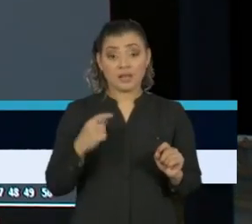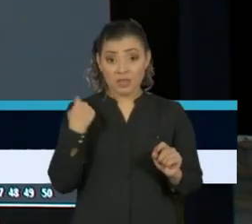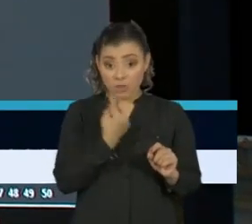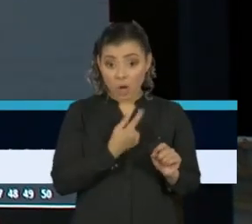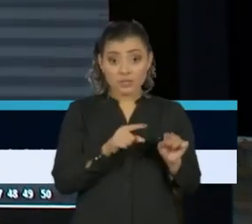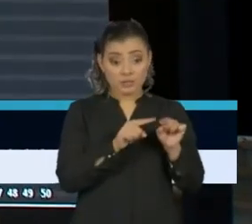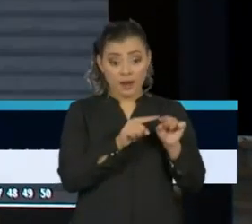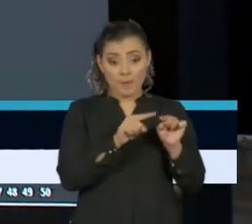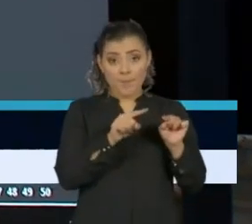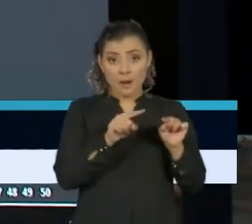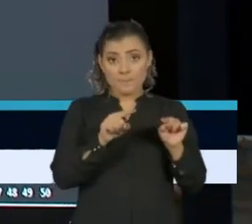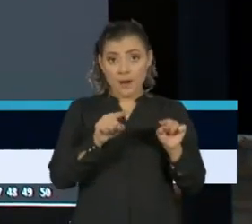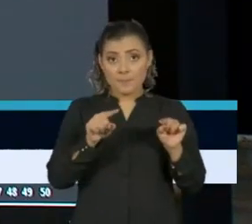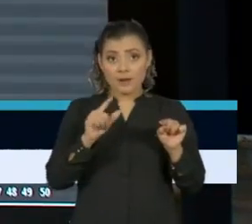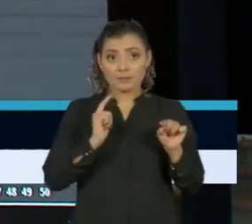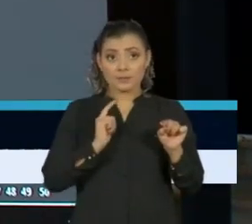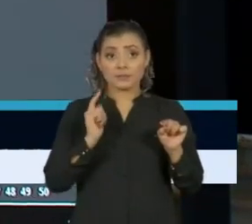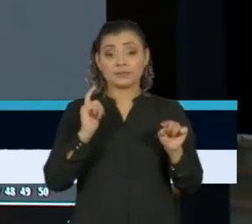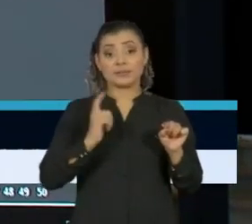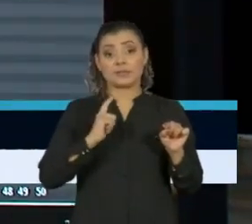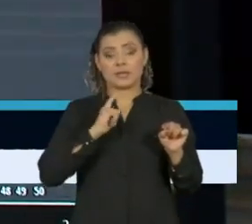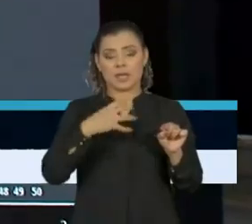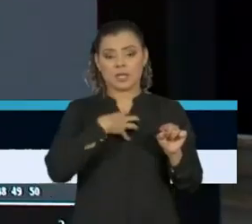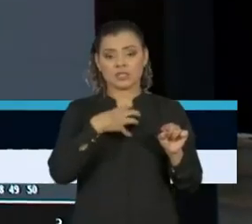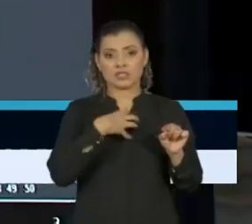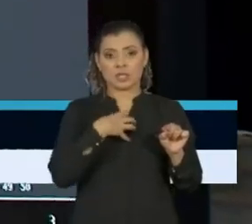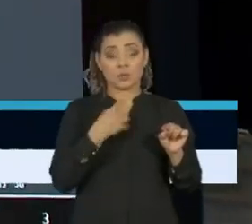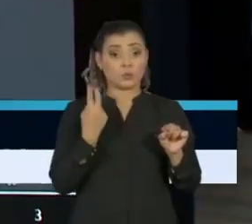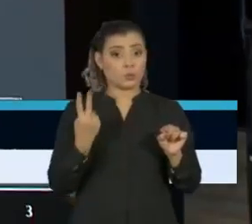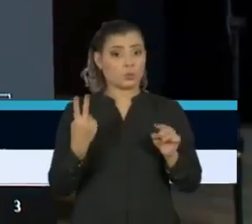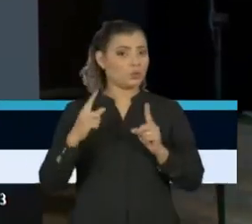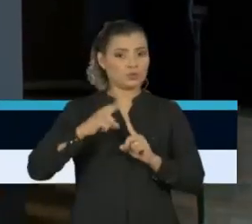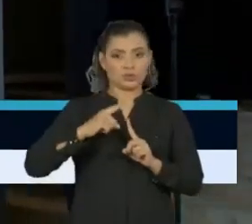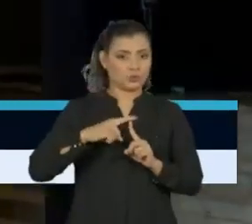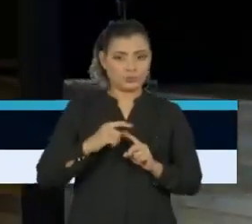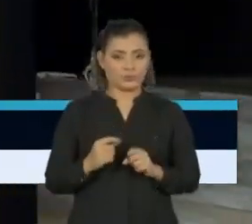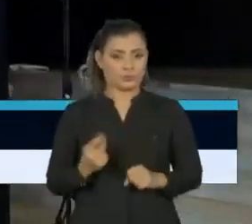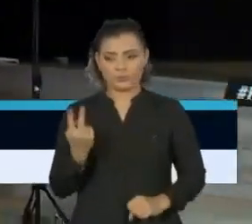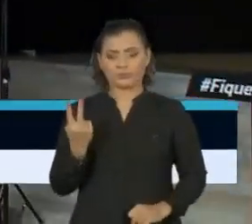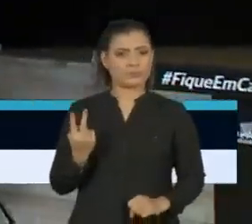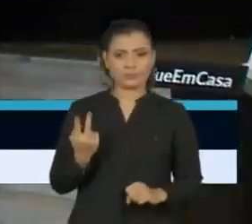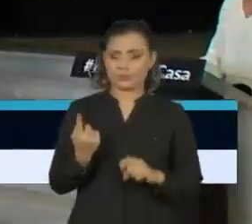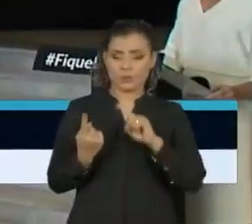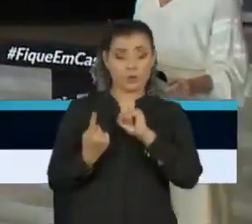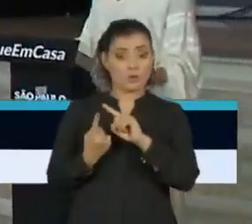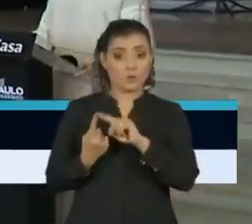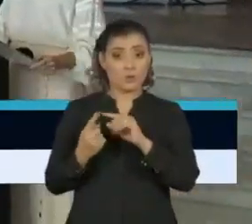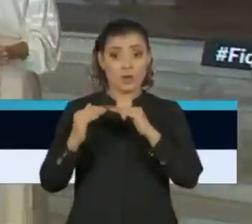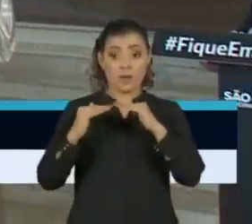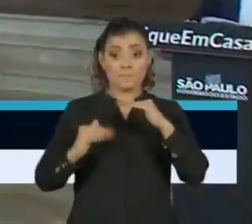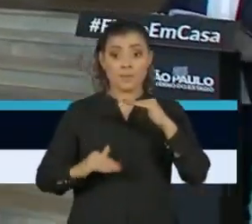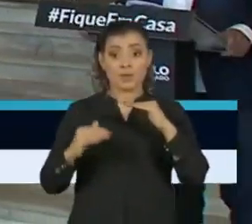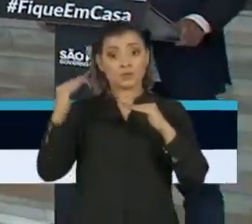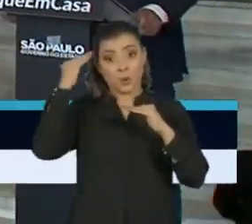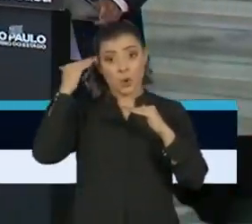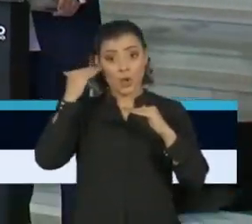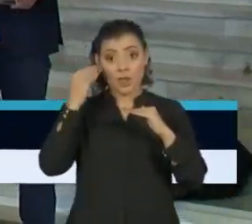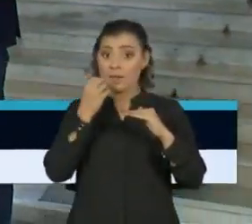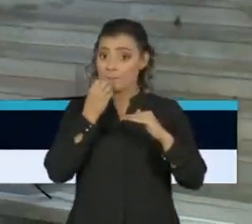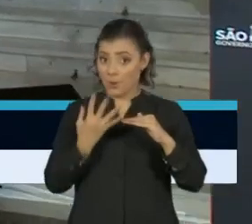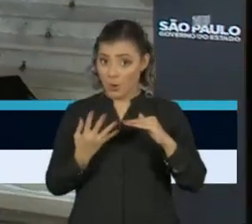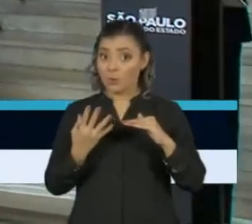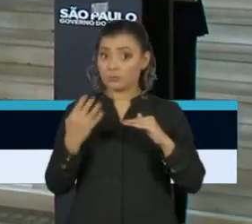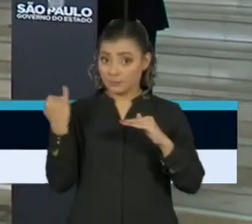tem duas maneiras de se enxergar. Nós estamos abaixo da Coreia, o que é uma